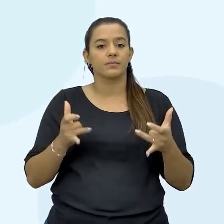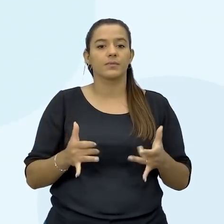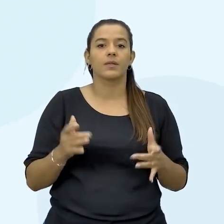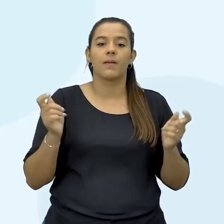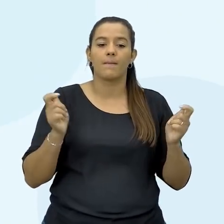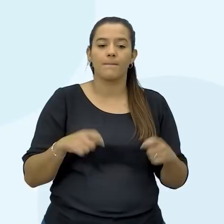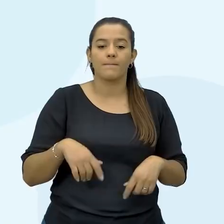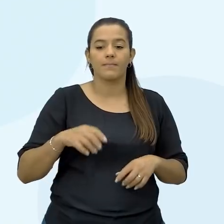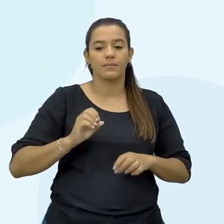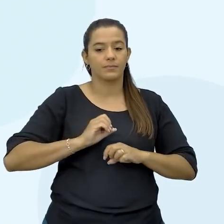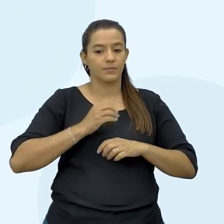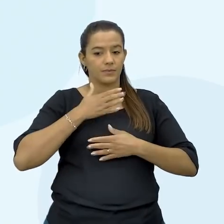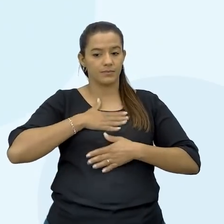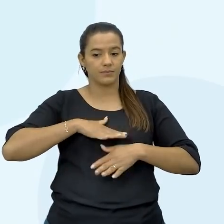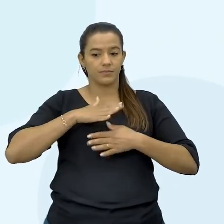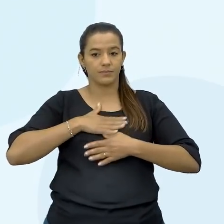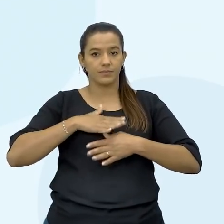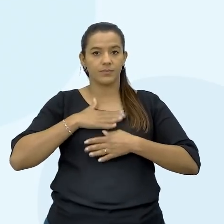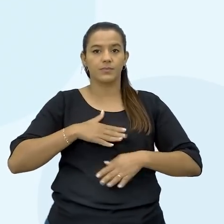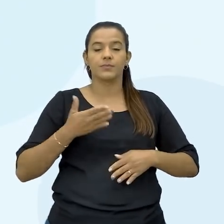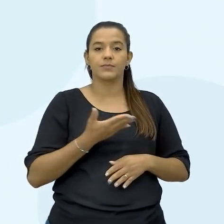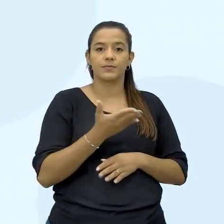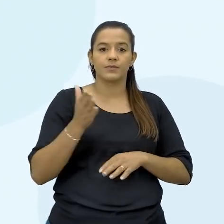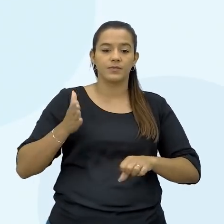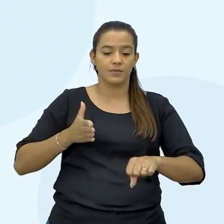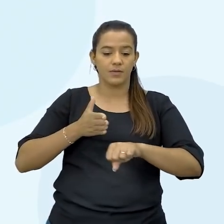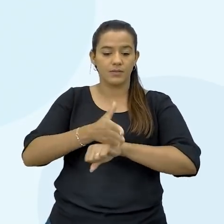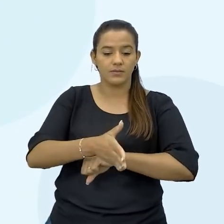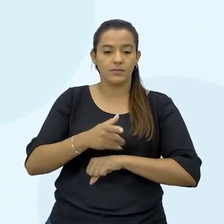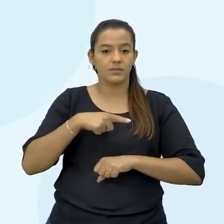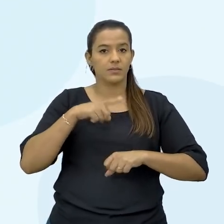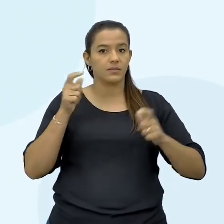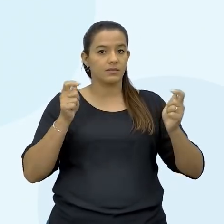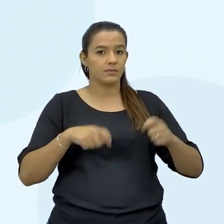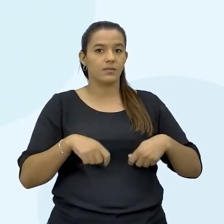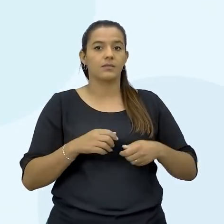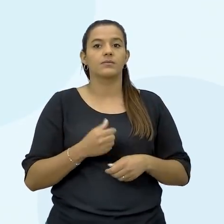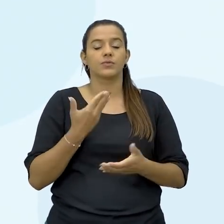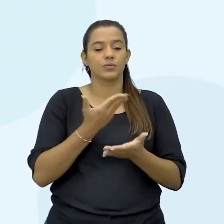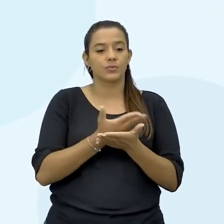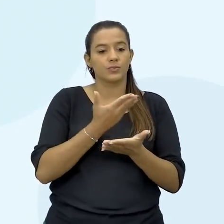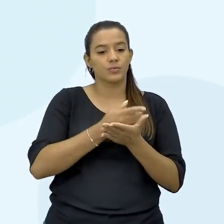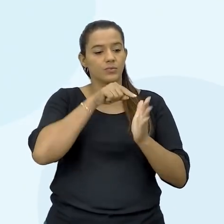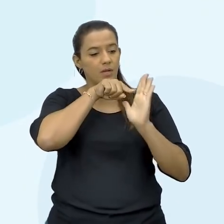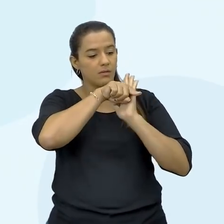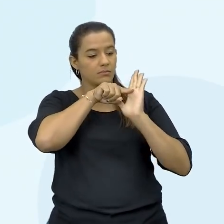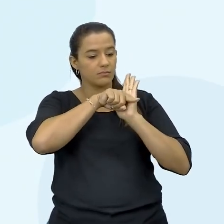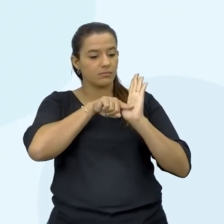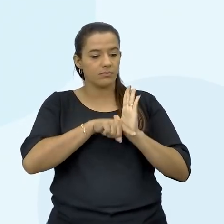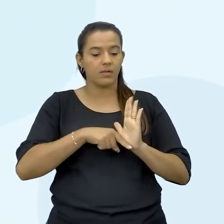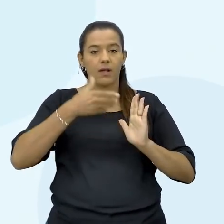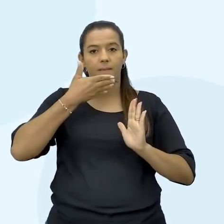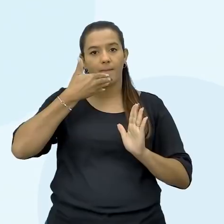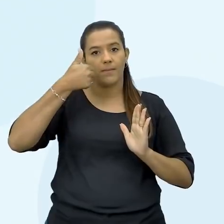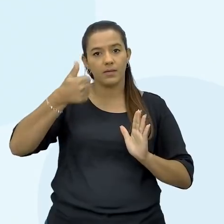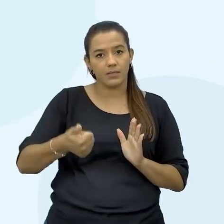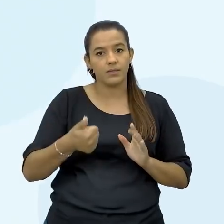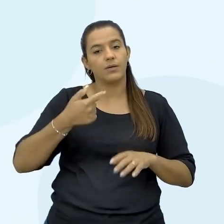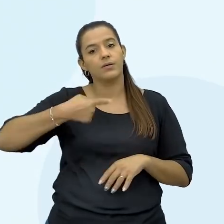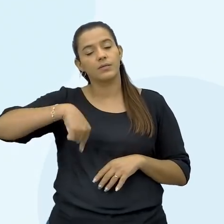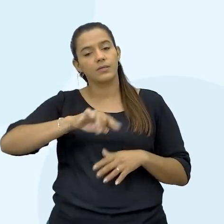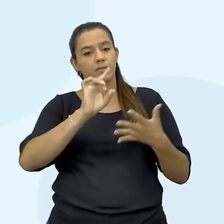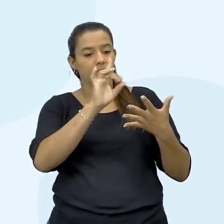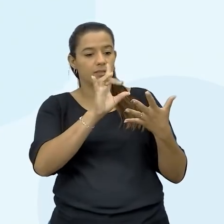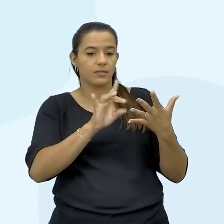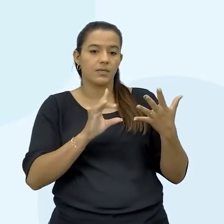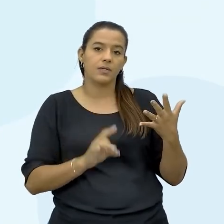mais calma, acessando aí o repositório do Centro de Mídias, verificar, né, estudar melhor esses